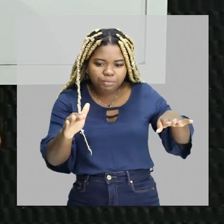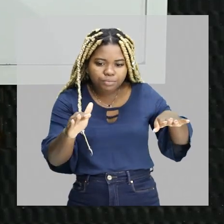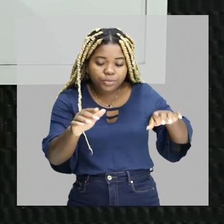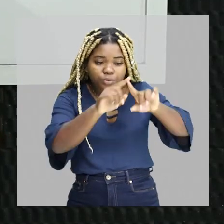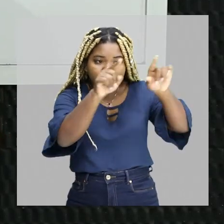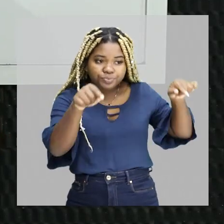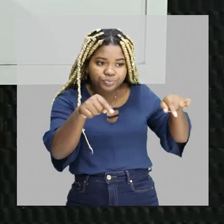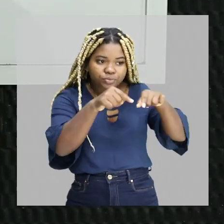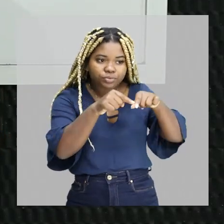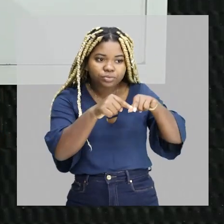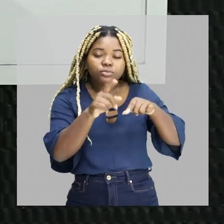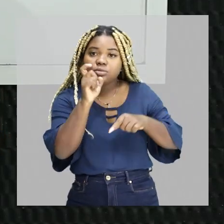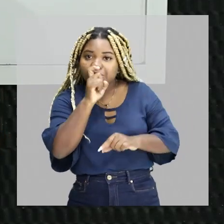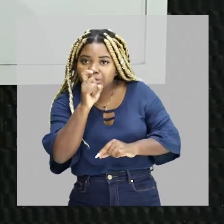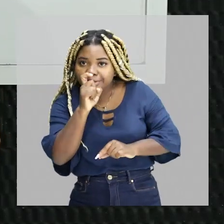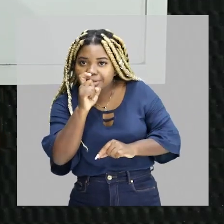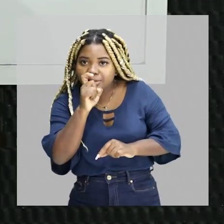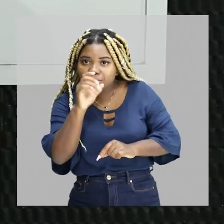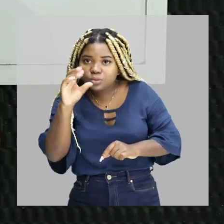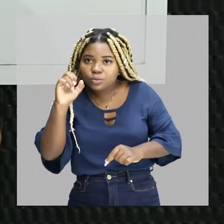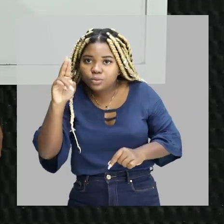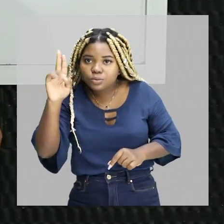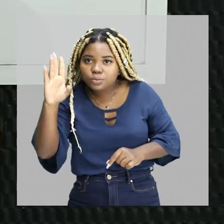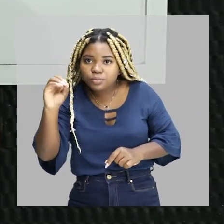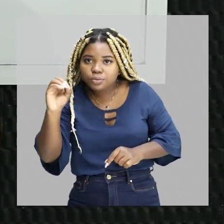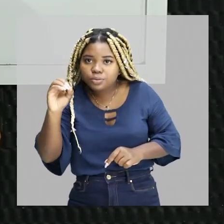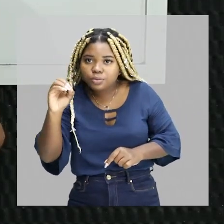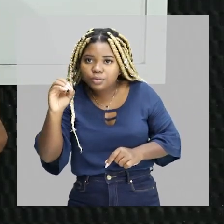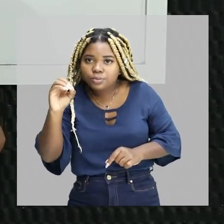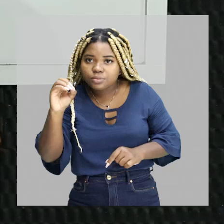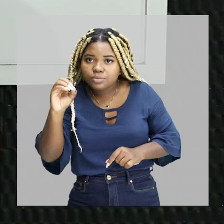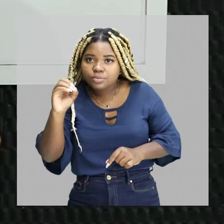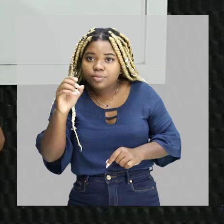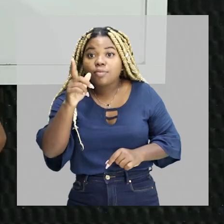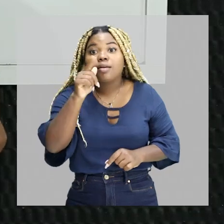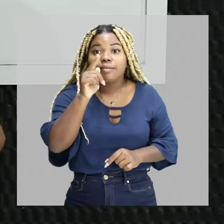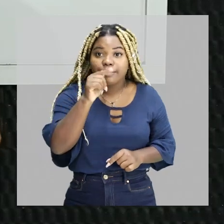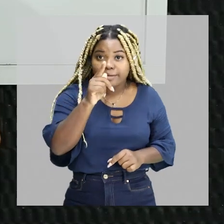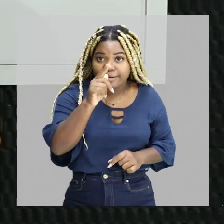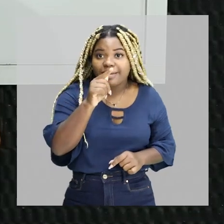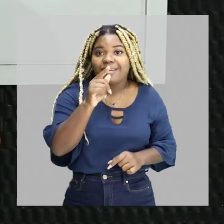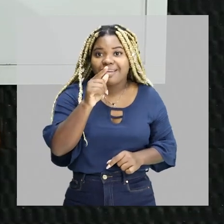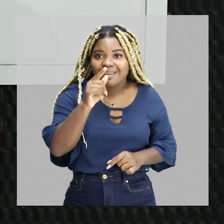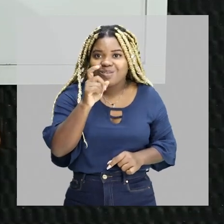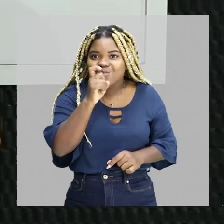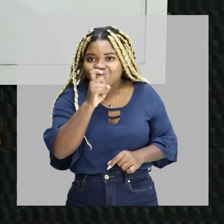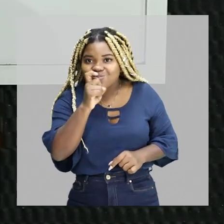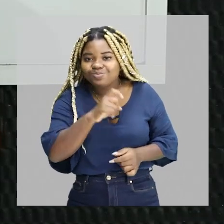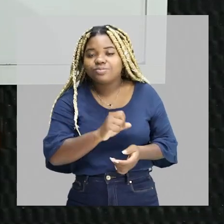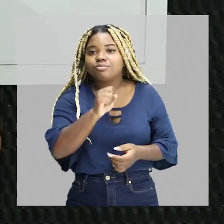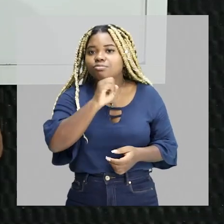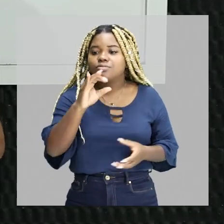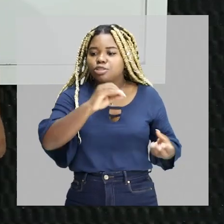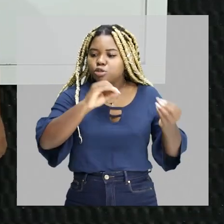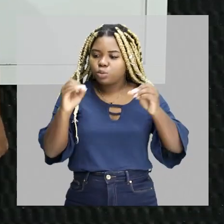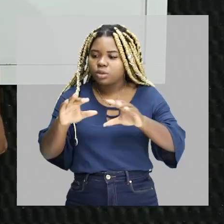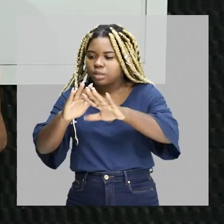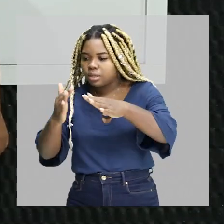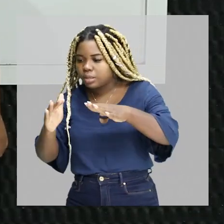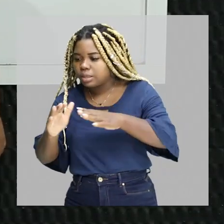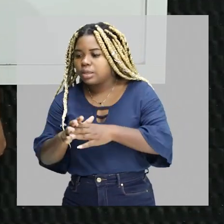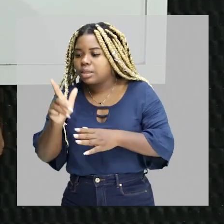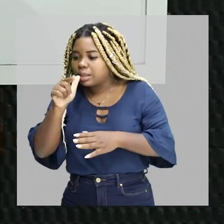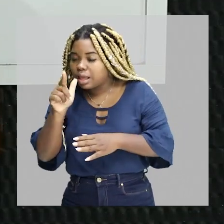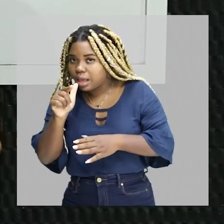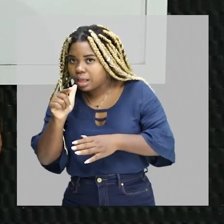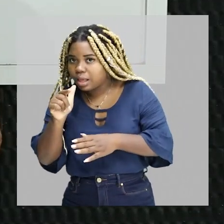também, né? É água no estado sólido. Quando você coloca na água líquida, ele vai boiar, né? Ele vai ficar ali boiando na parte superior, ok?